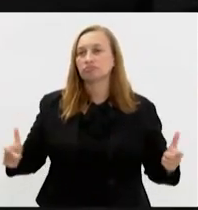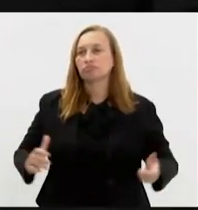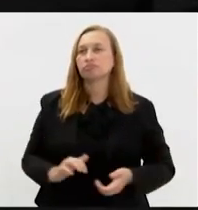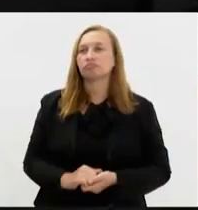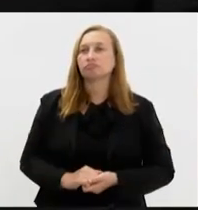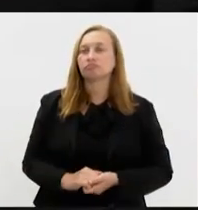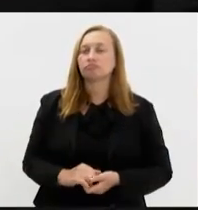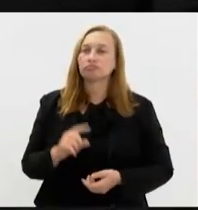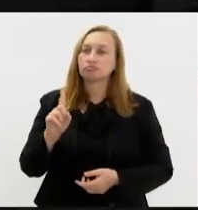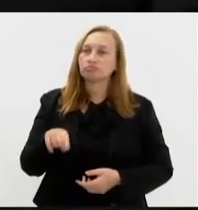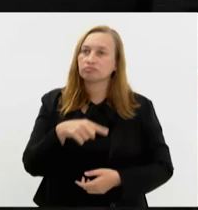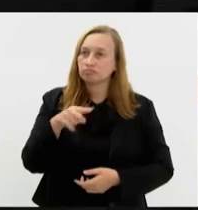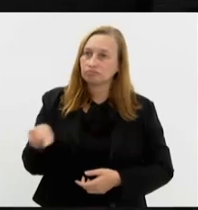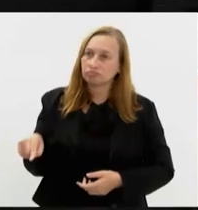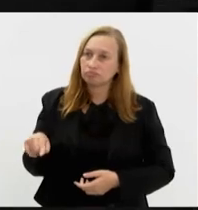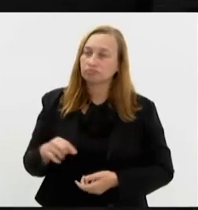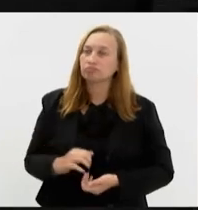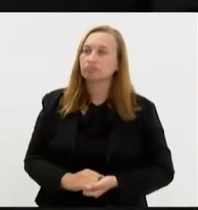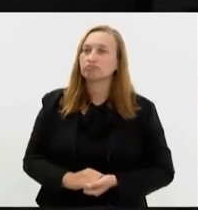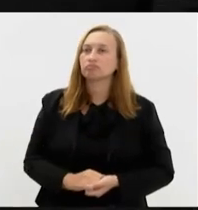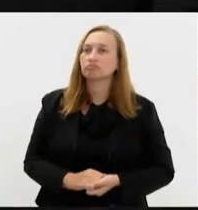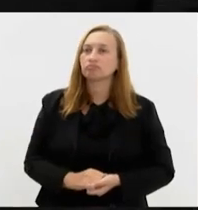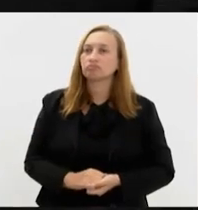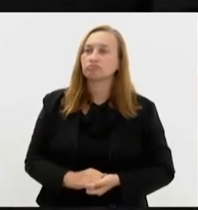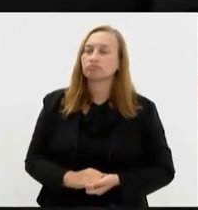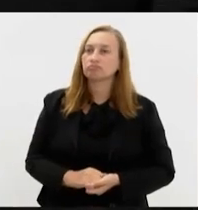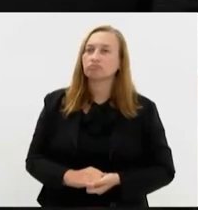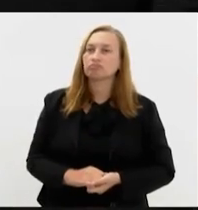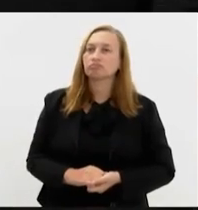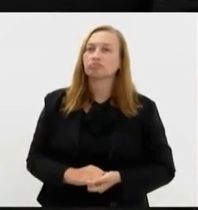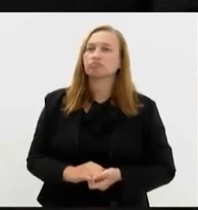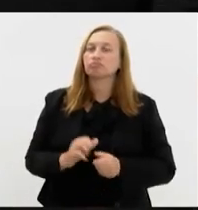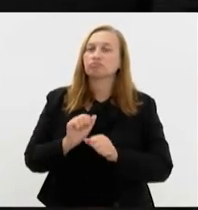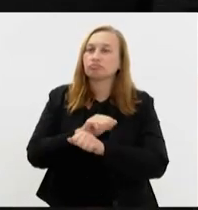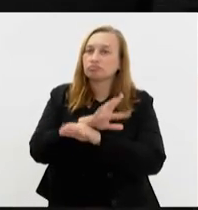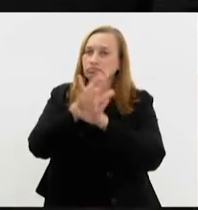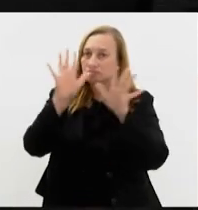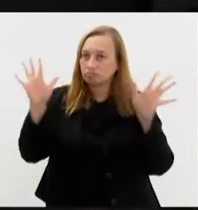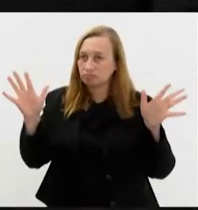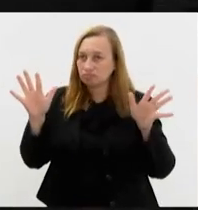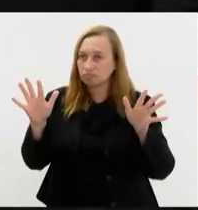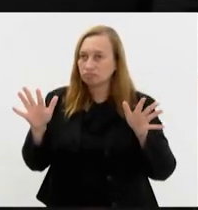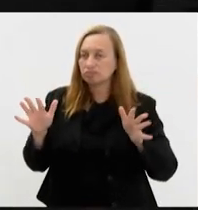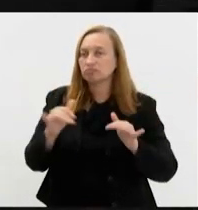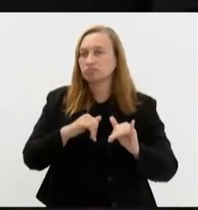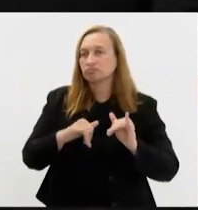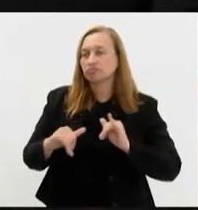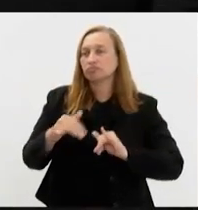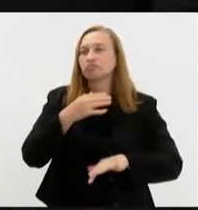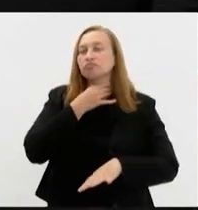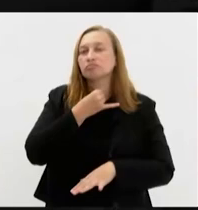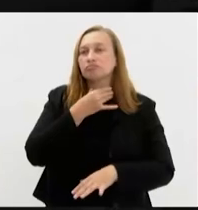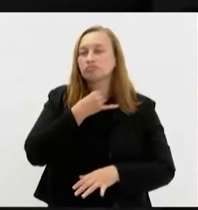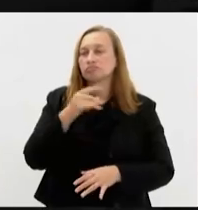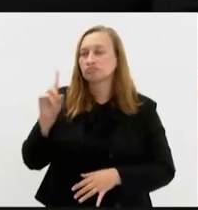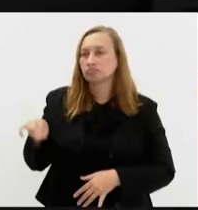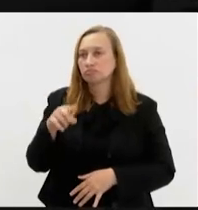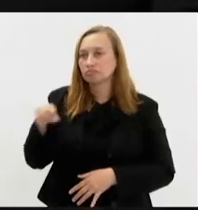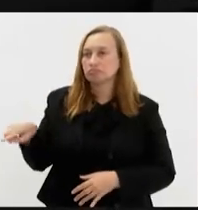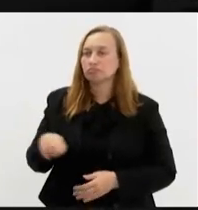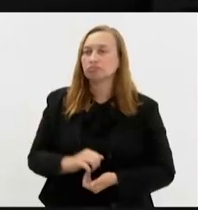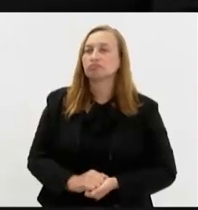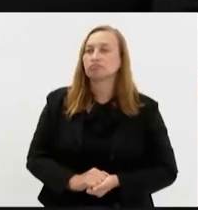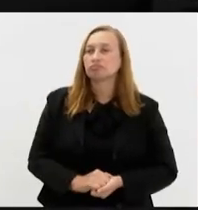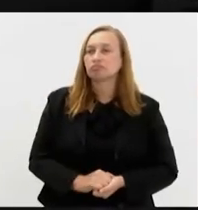as proibições elas são Claras Deep fake absolutamente vedado Ah